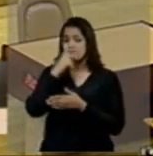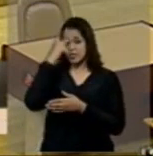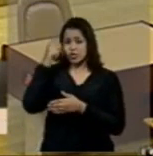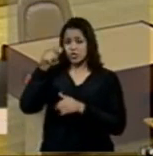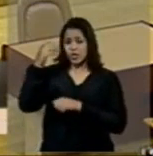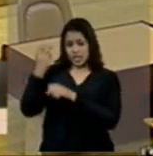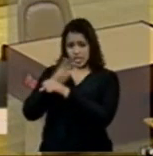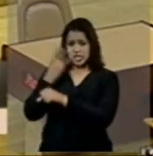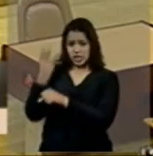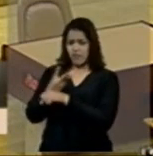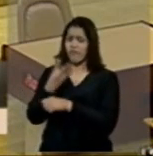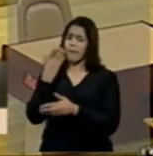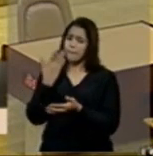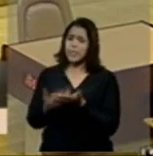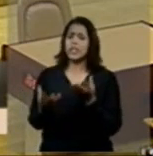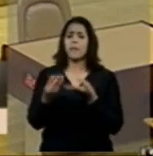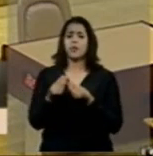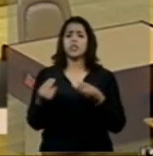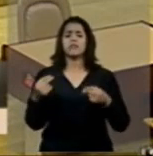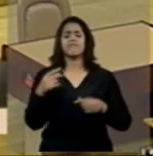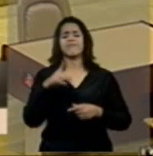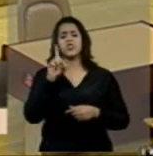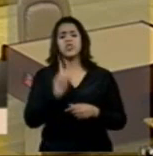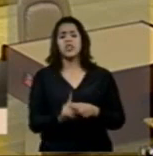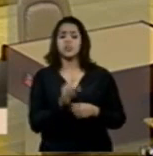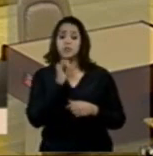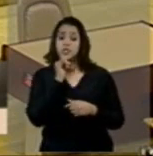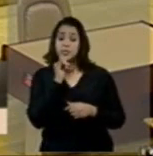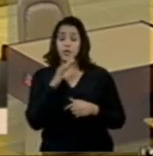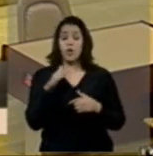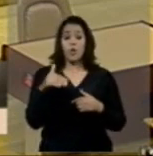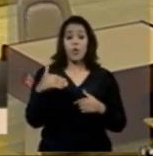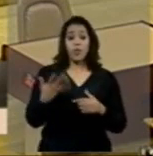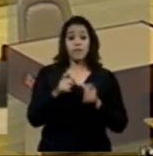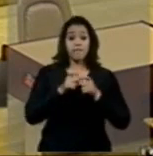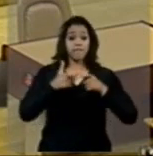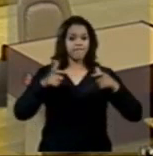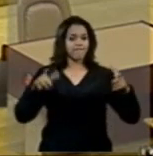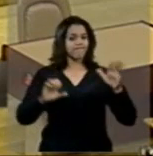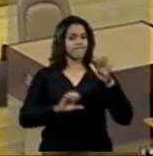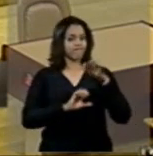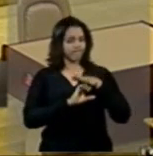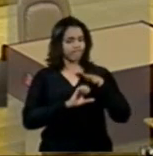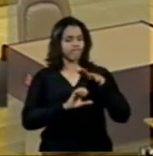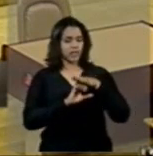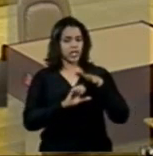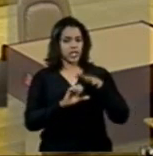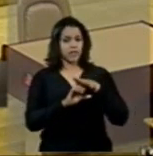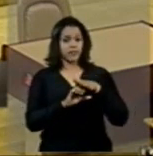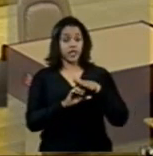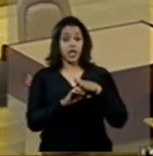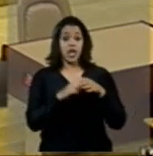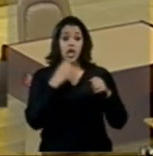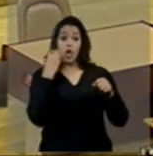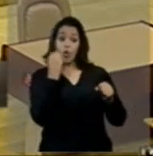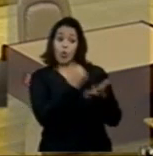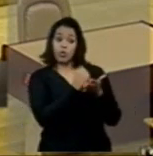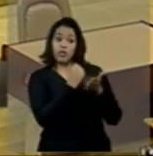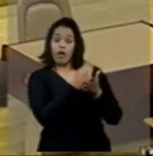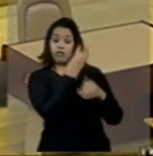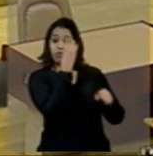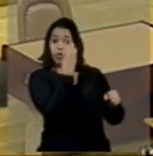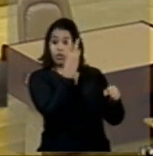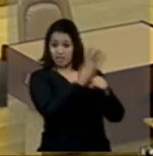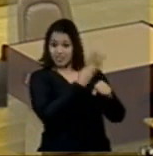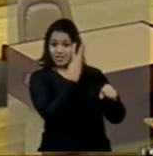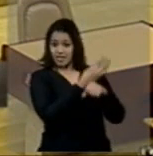há subsídios implícitos nesse processo. Quando as maiores empresas terceirizam a sua mão de obra, deixam de